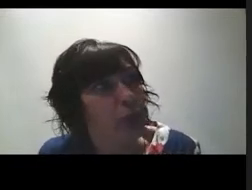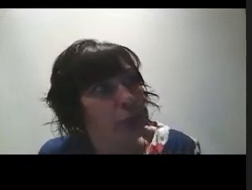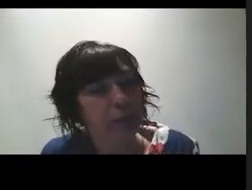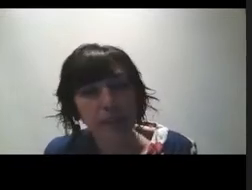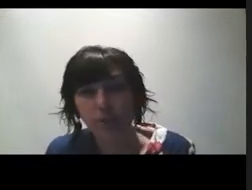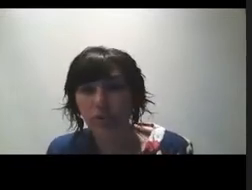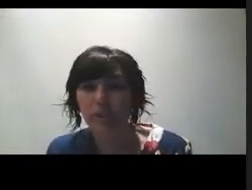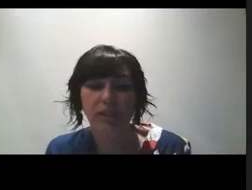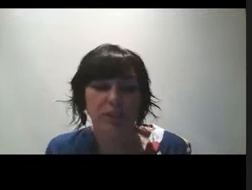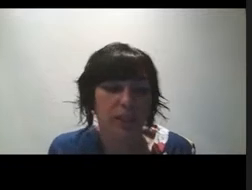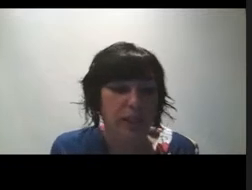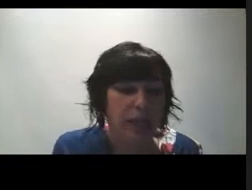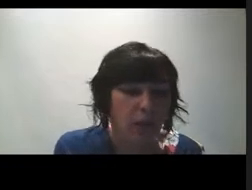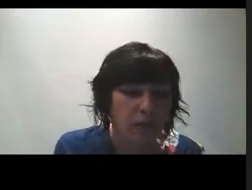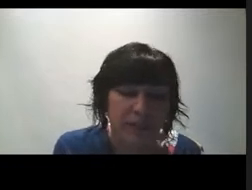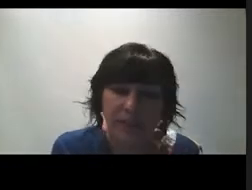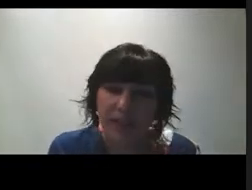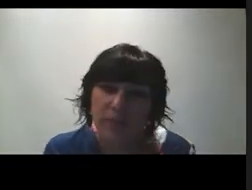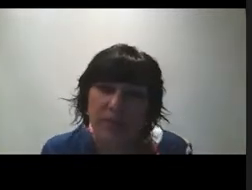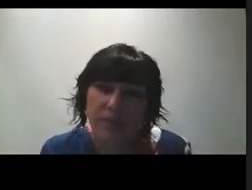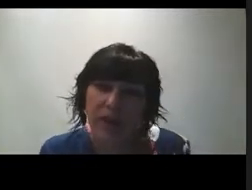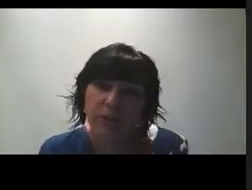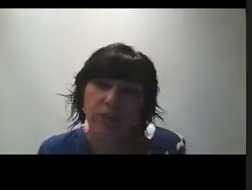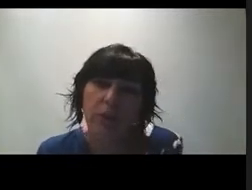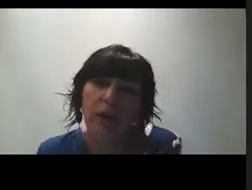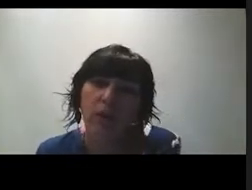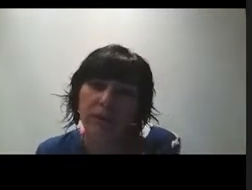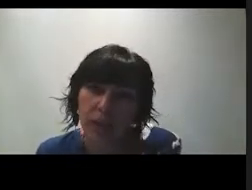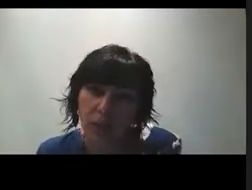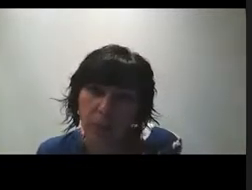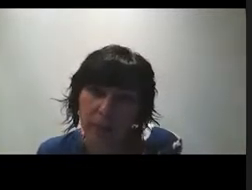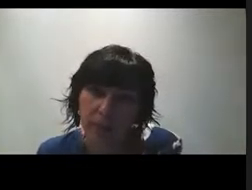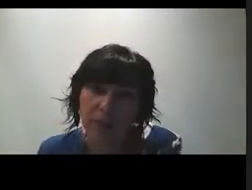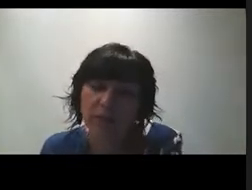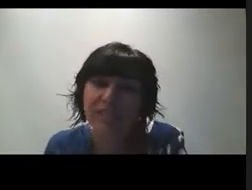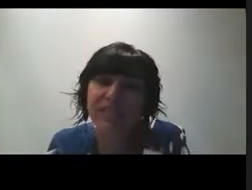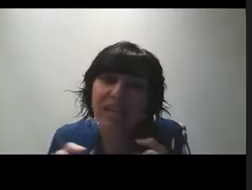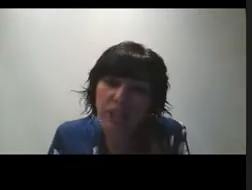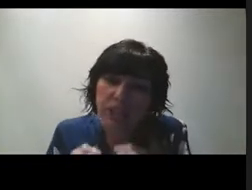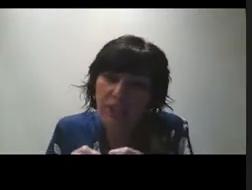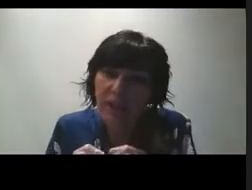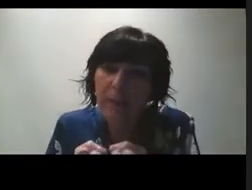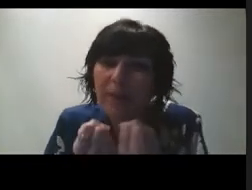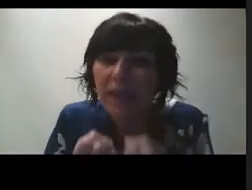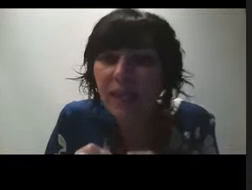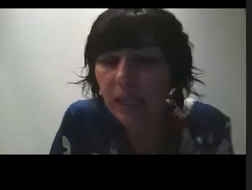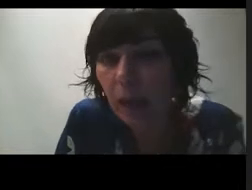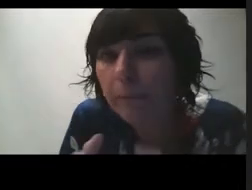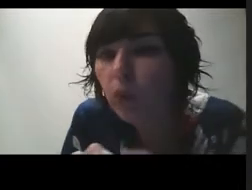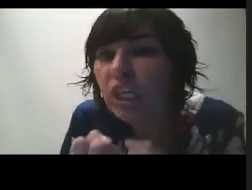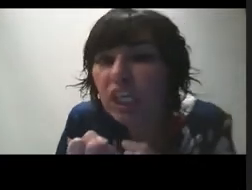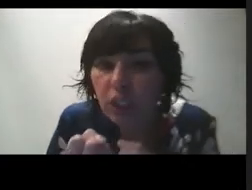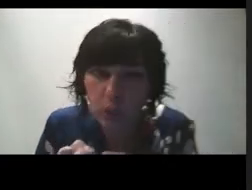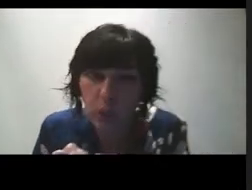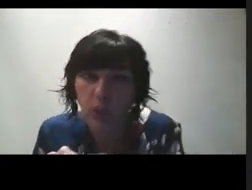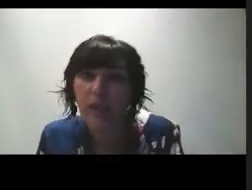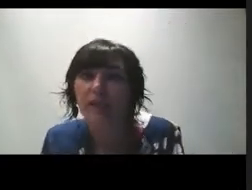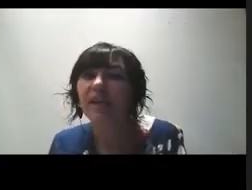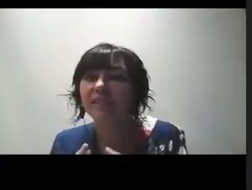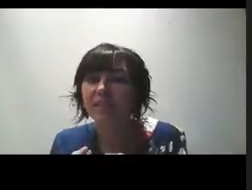aprendi com uma amiga jornalista contra dados e fatos não há contra-argumento então se a gente está bem